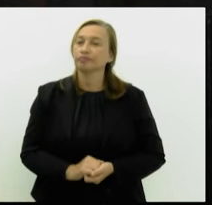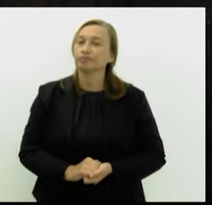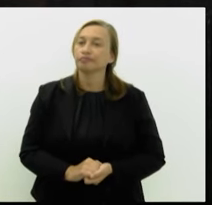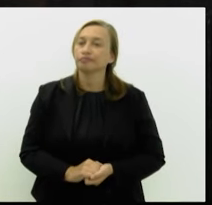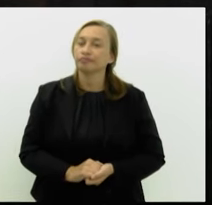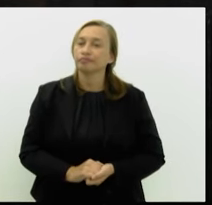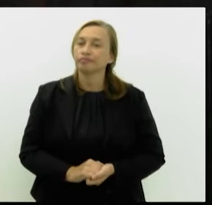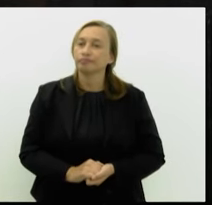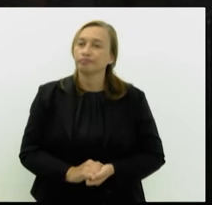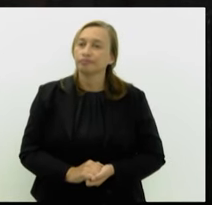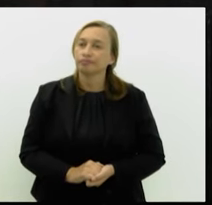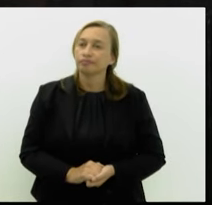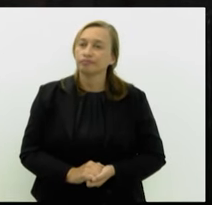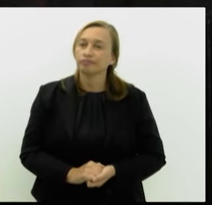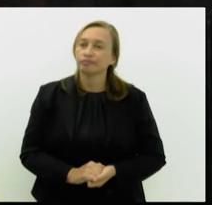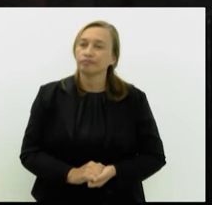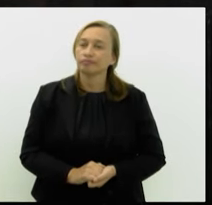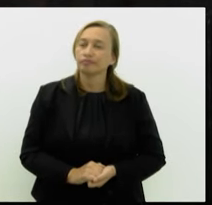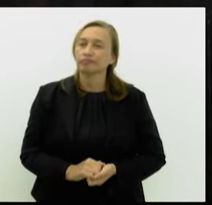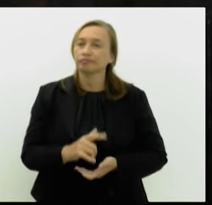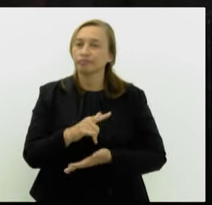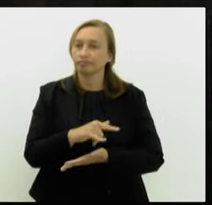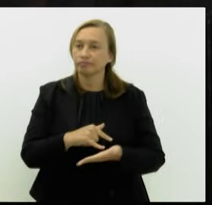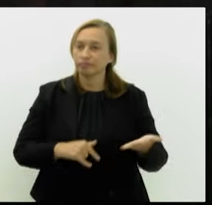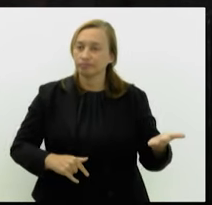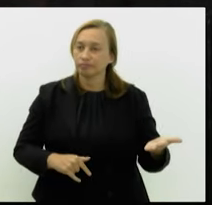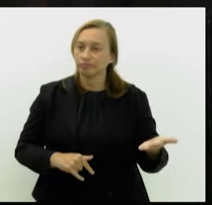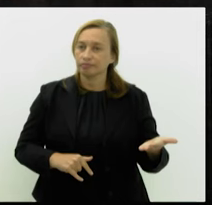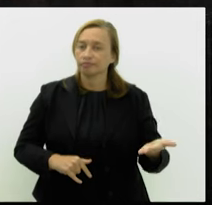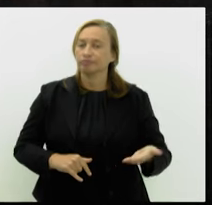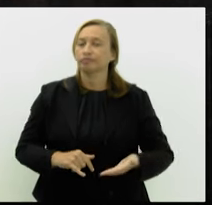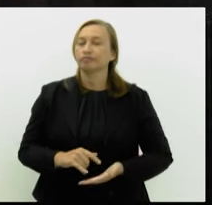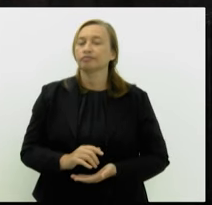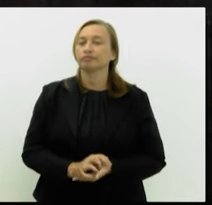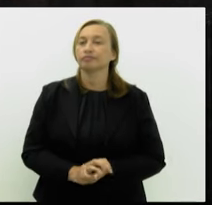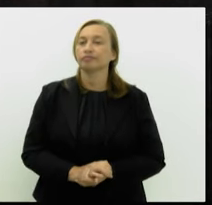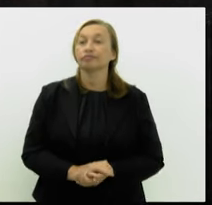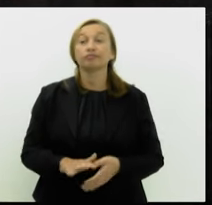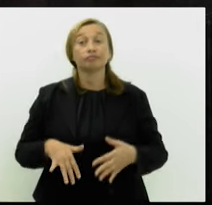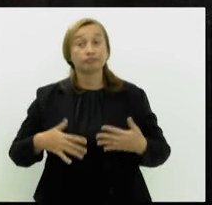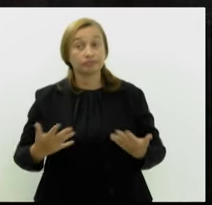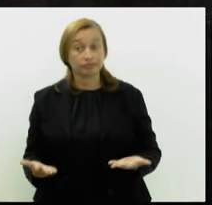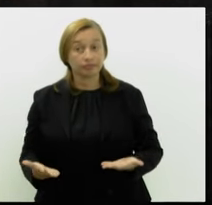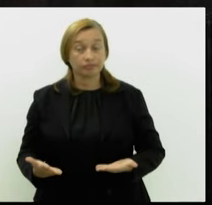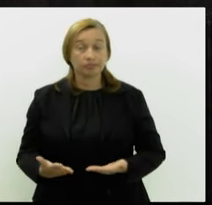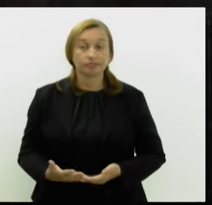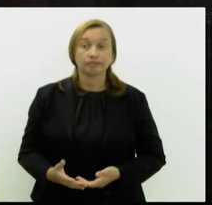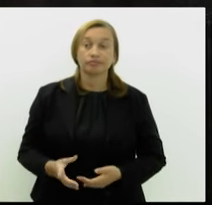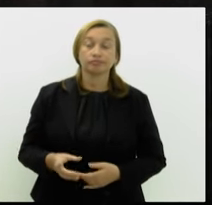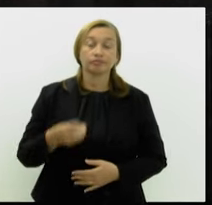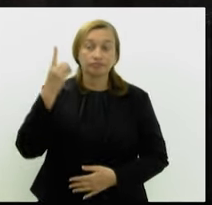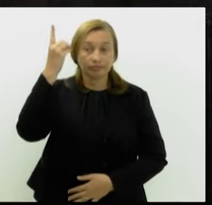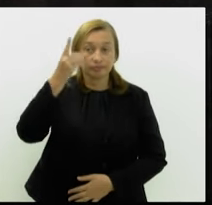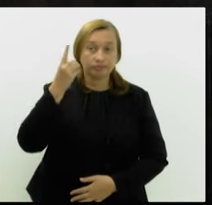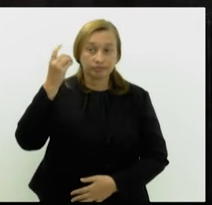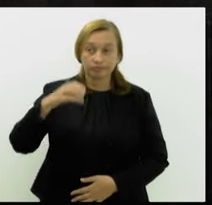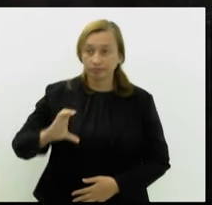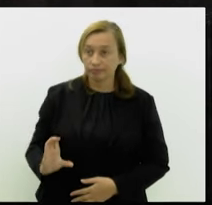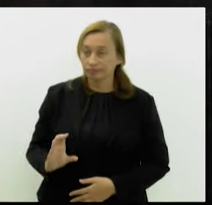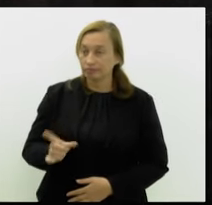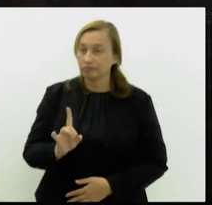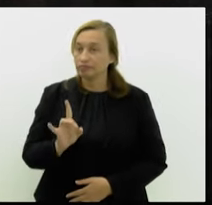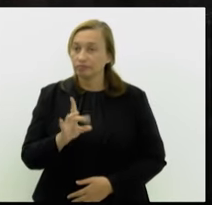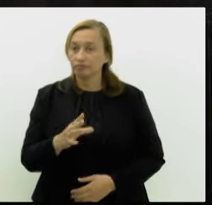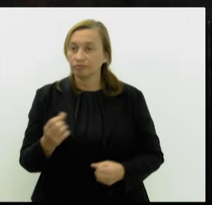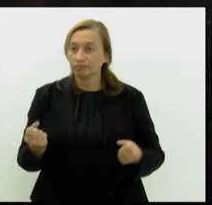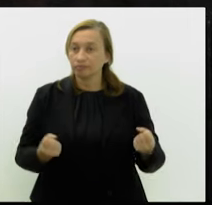o fracionamento da nota fiscal. Ora, então a isenção, deputado Carlos Mink, não é sobre o